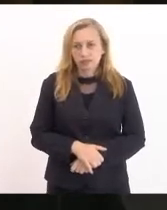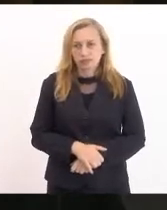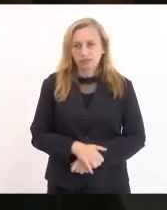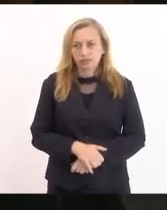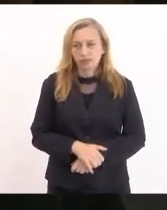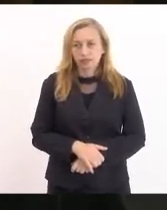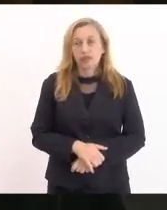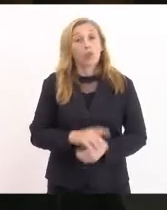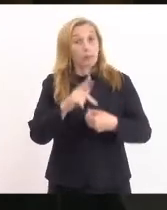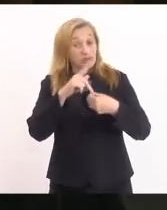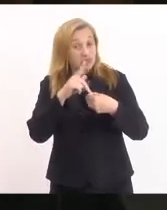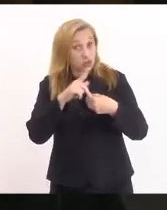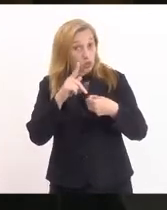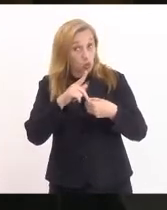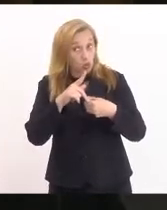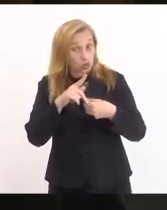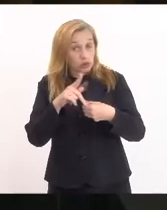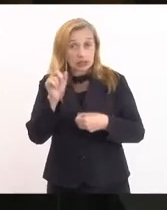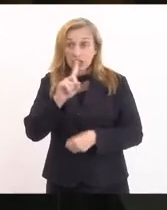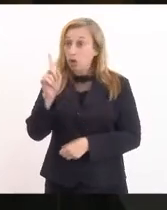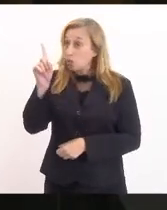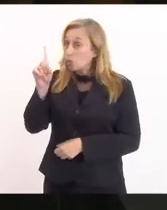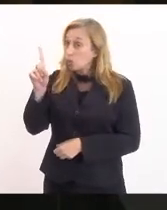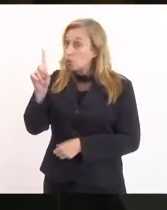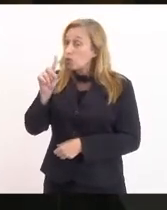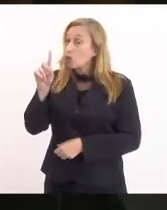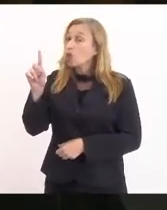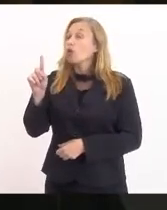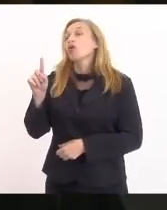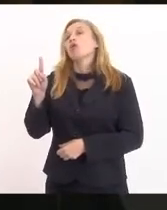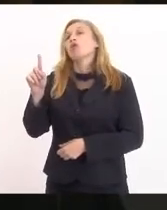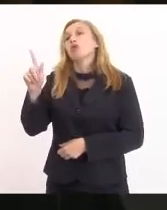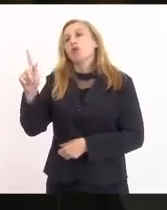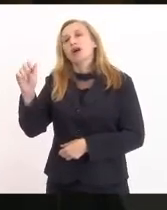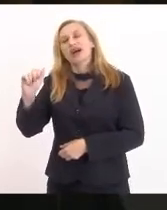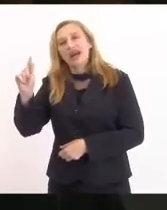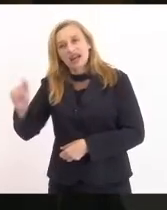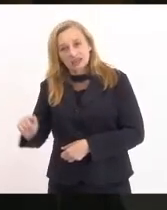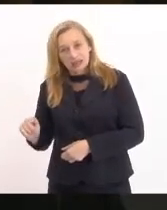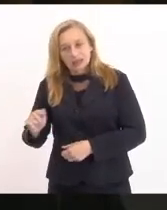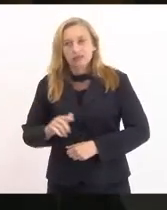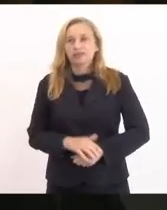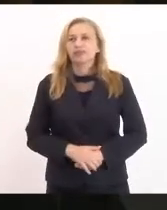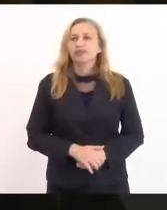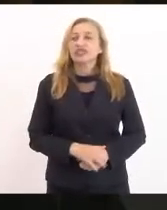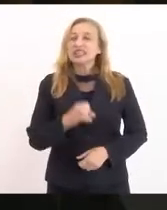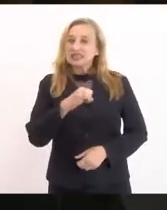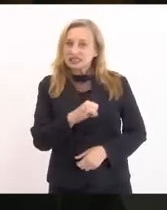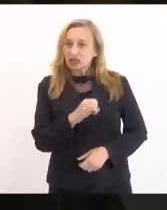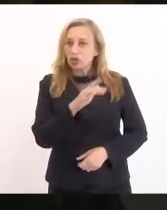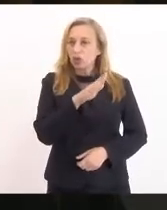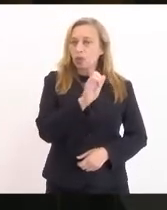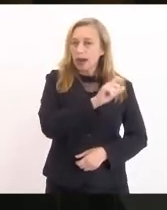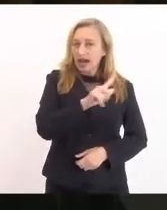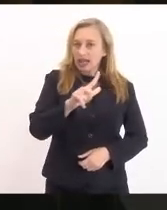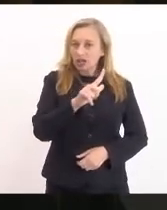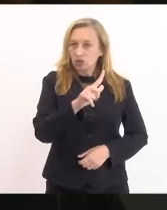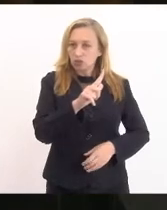o petróleo, não o gás, é uma commodity, se o barril